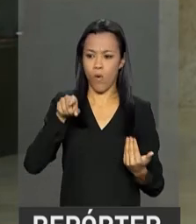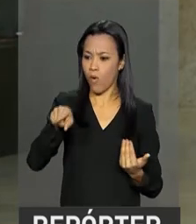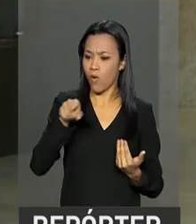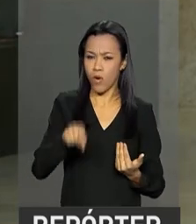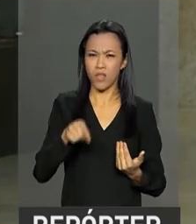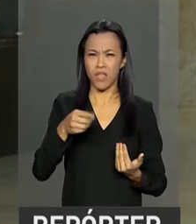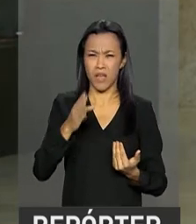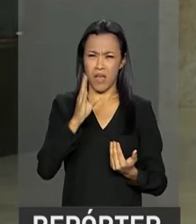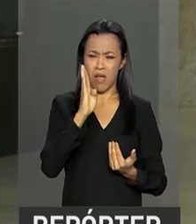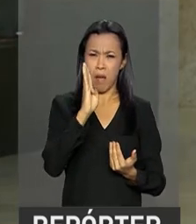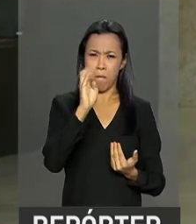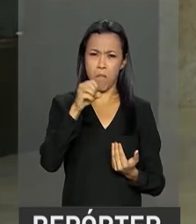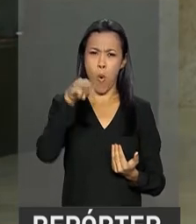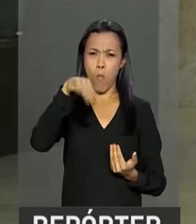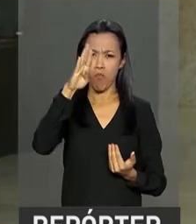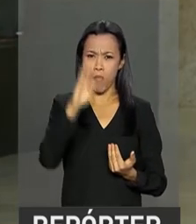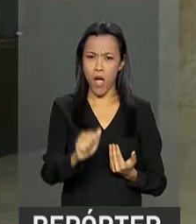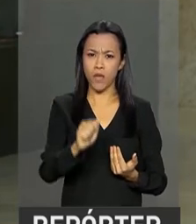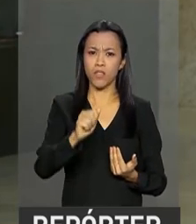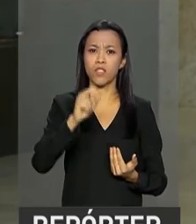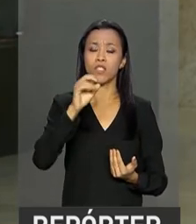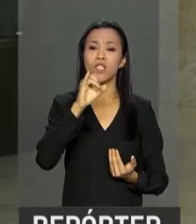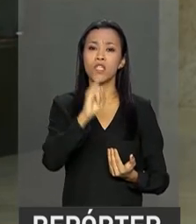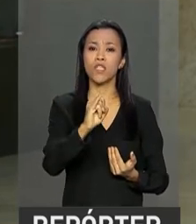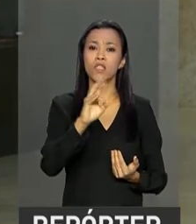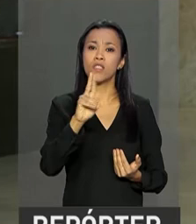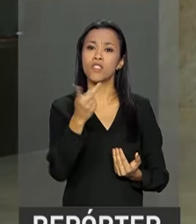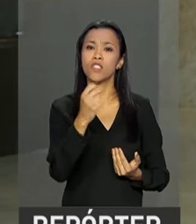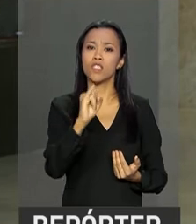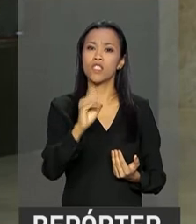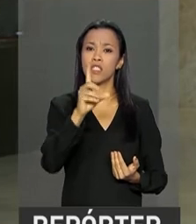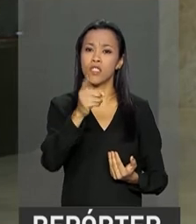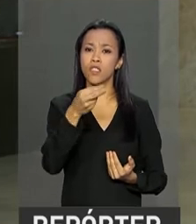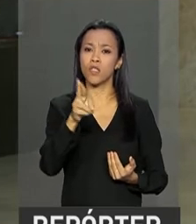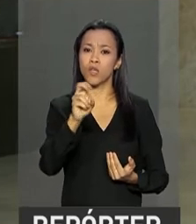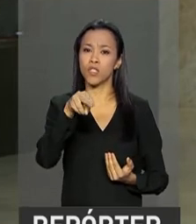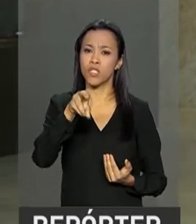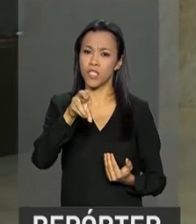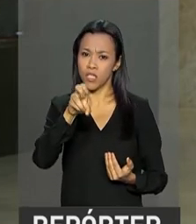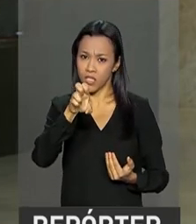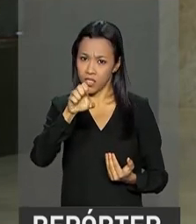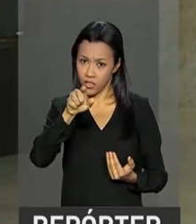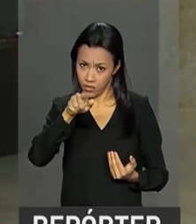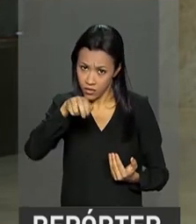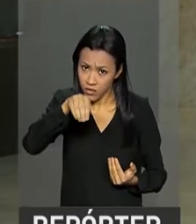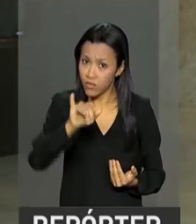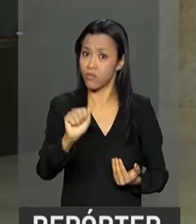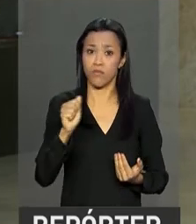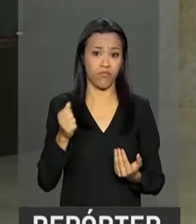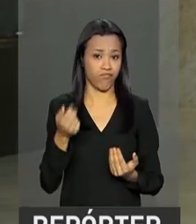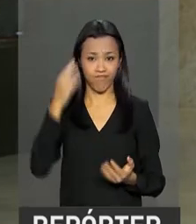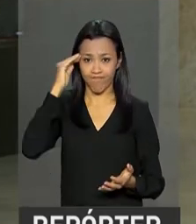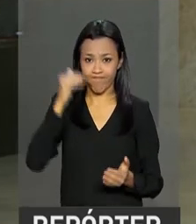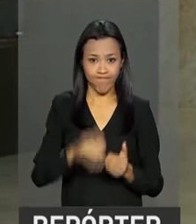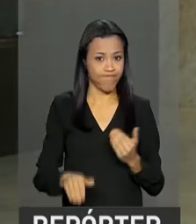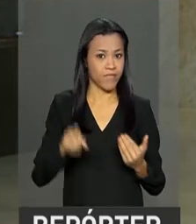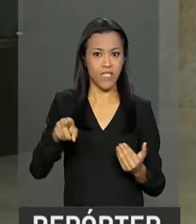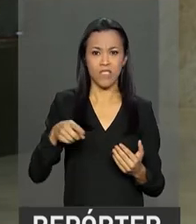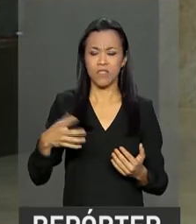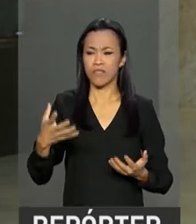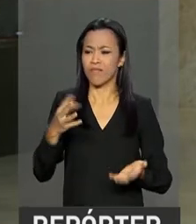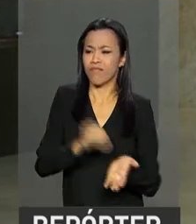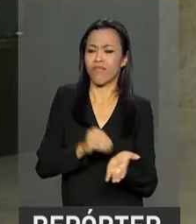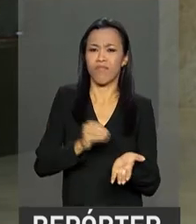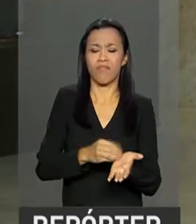de hidrogênio constitui inaceitável ato de desestabilização da segurança na região. O